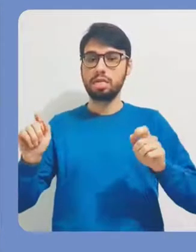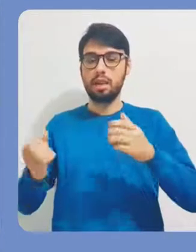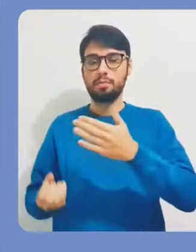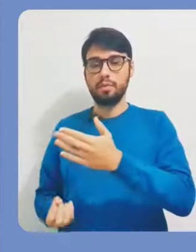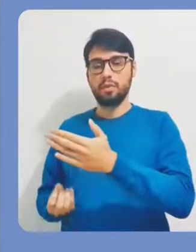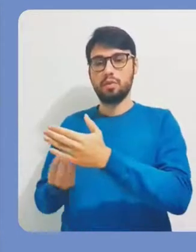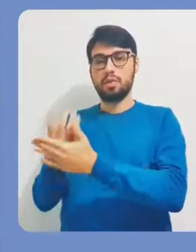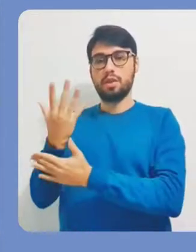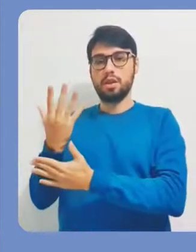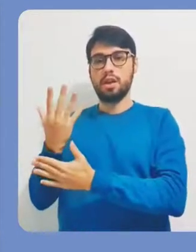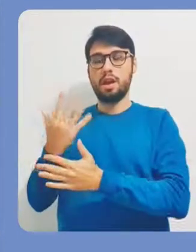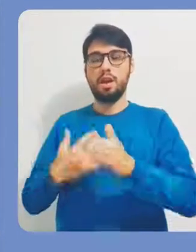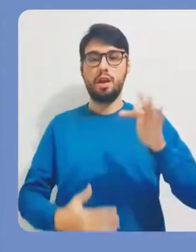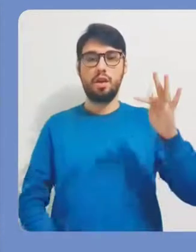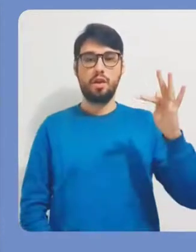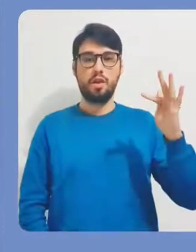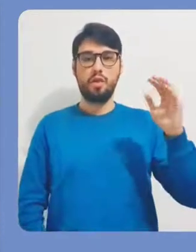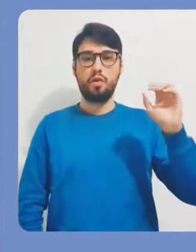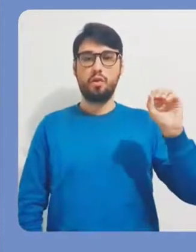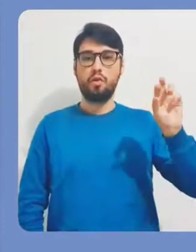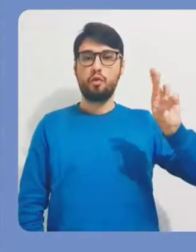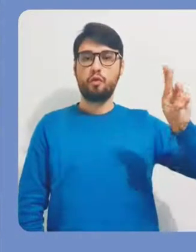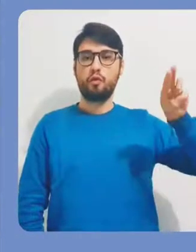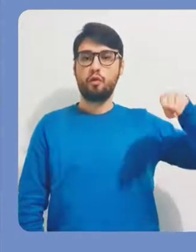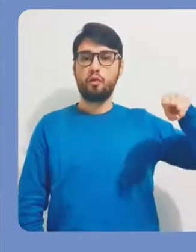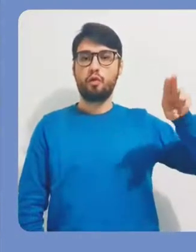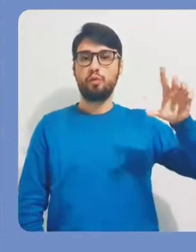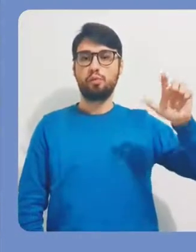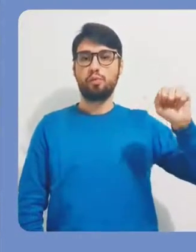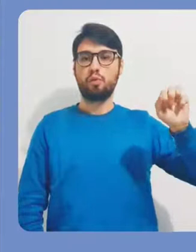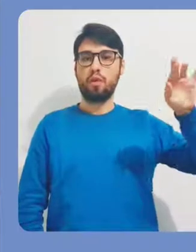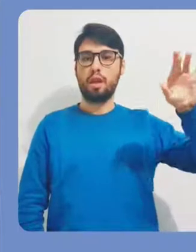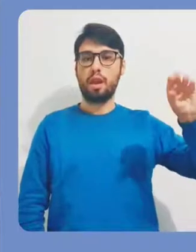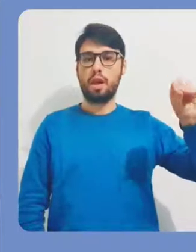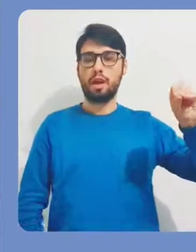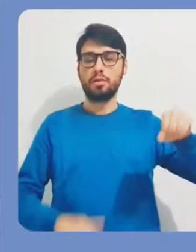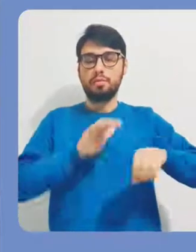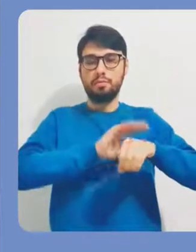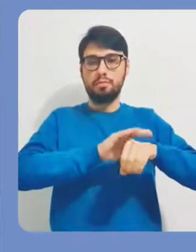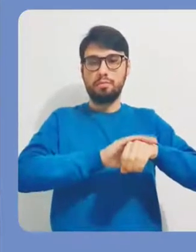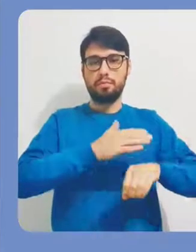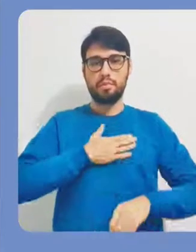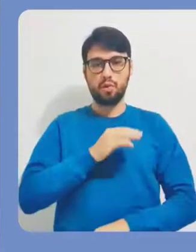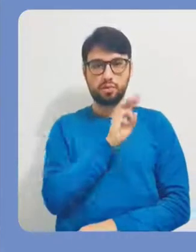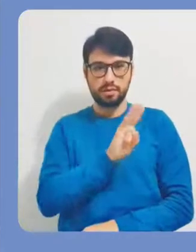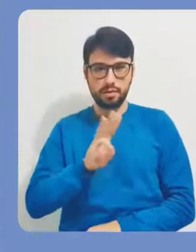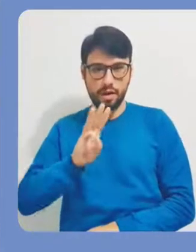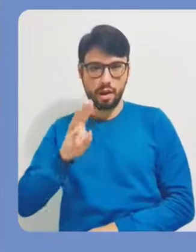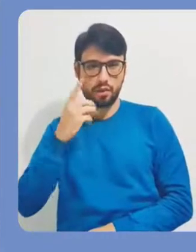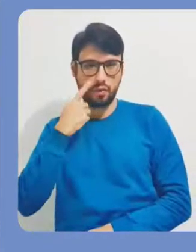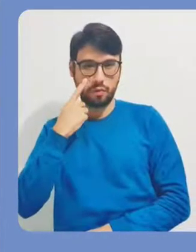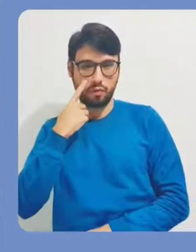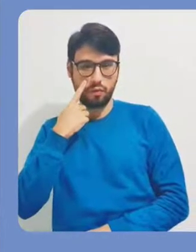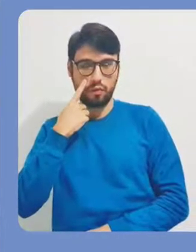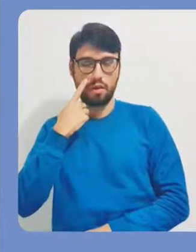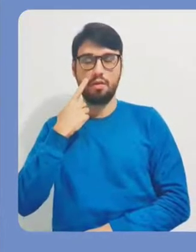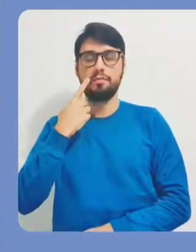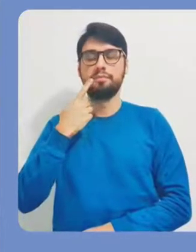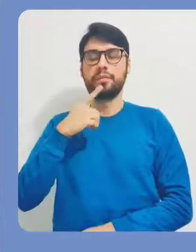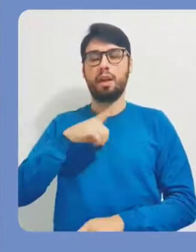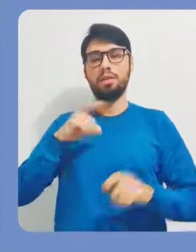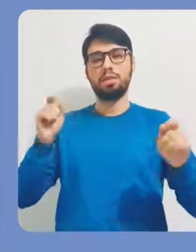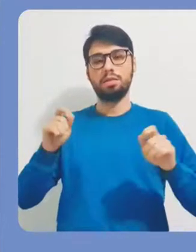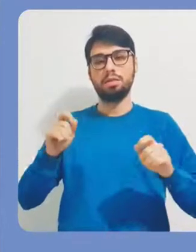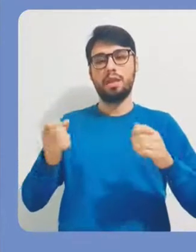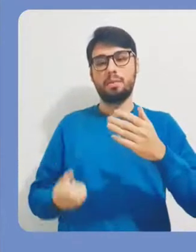um formulário de contato no meu próprio site. Então, uma vez que eu copiei essas informações, eu posso criar